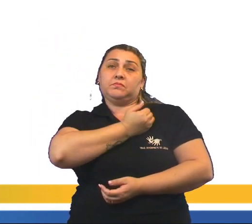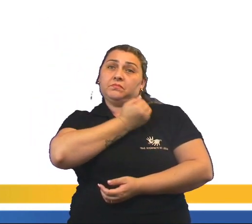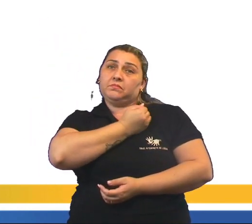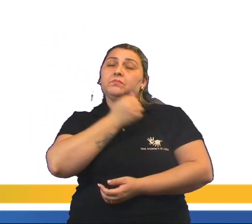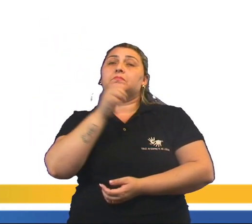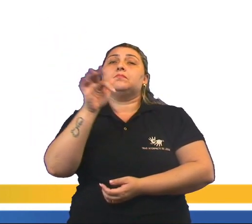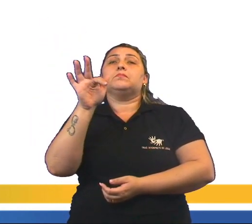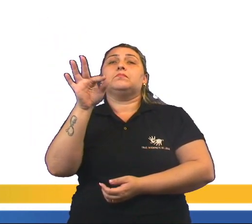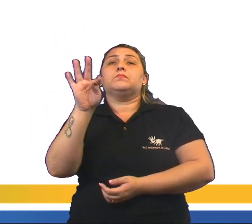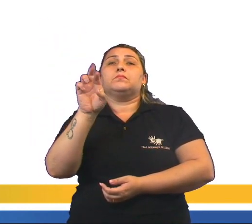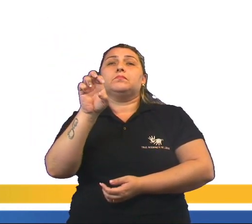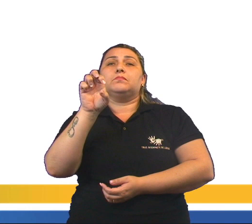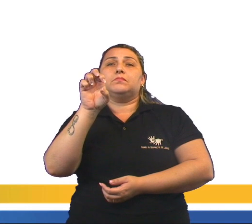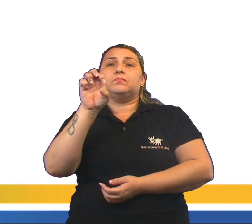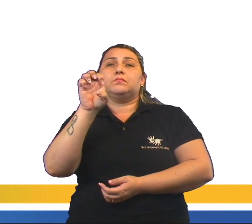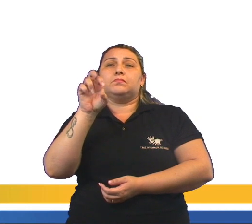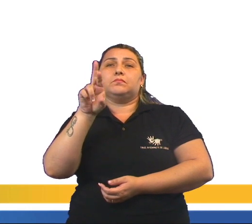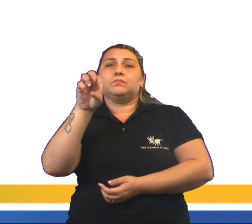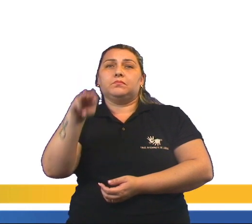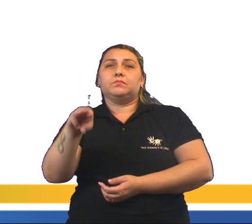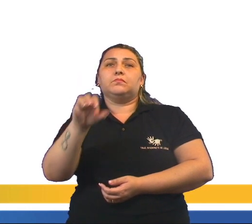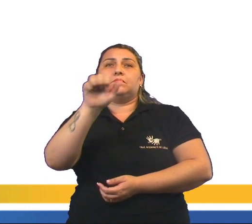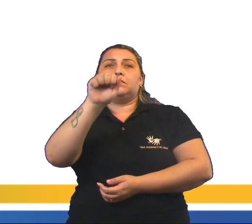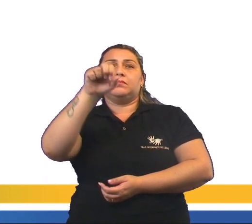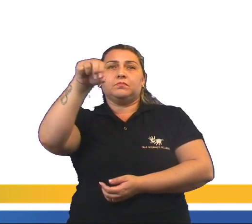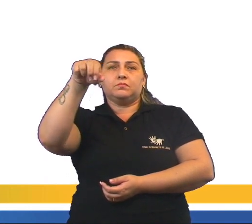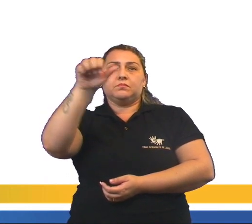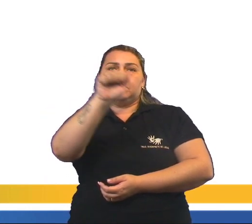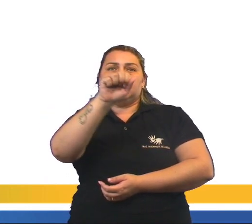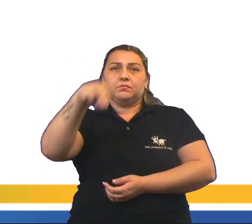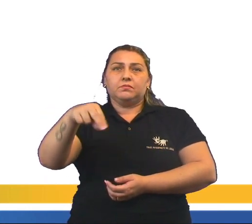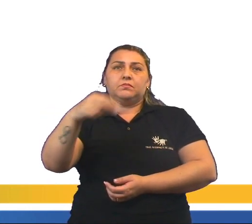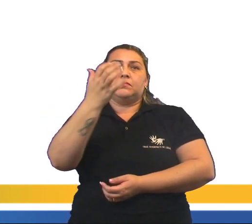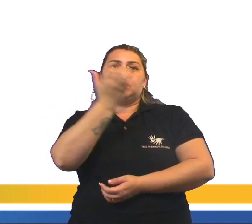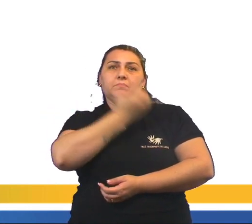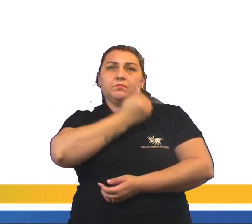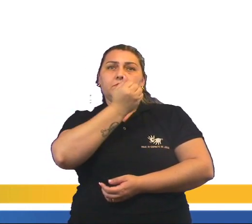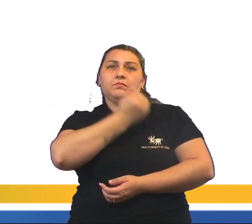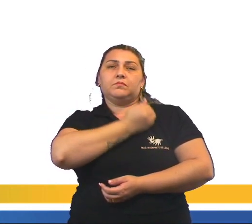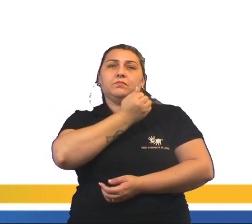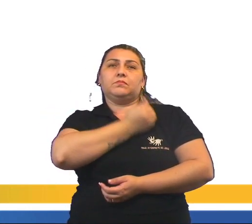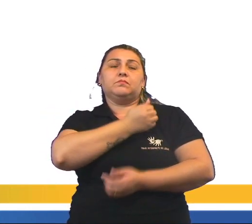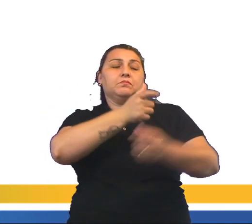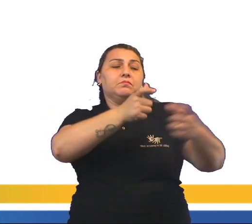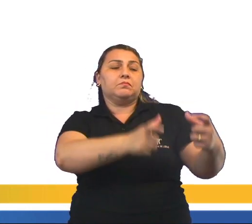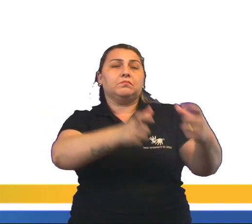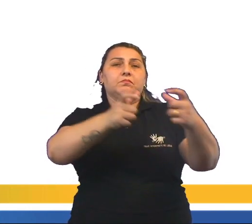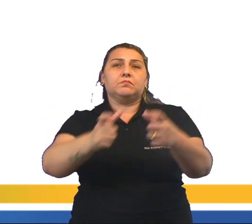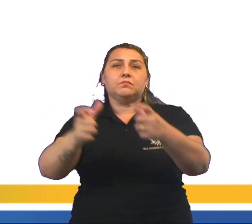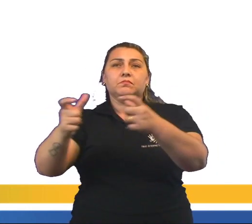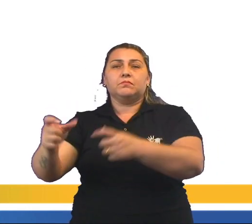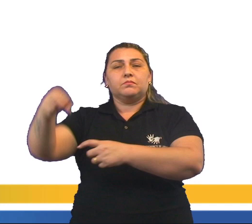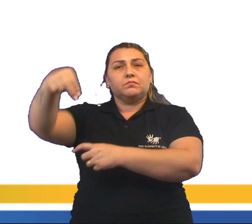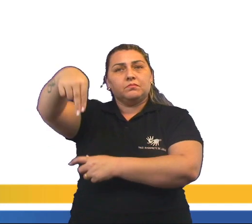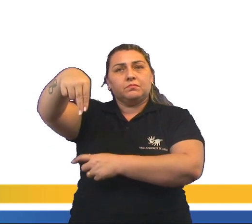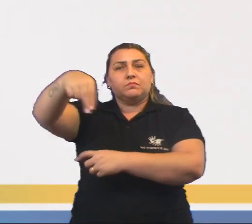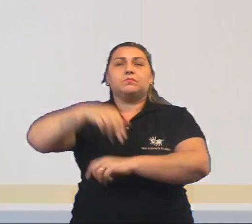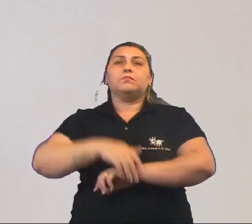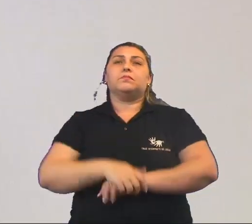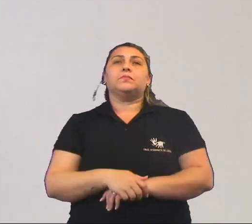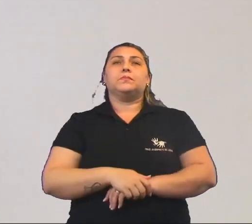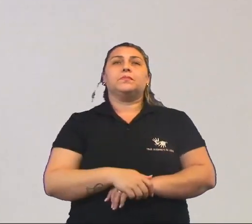o n é o nº do termo e o ai n é o número de posição n